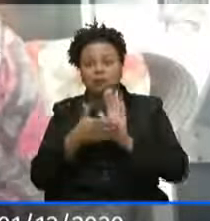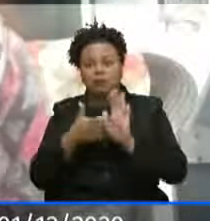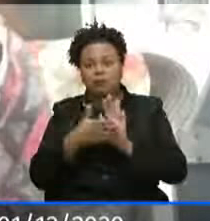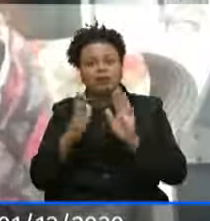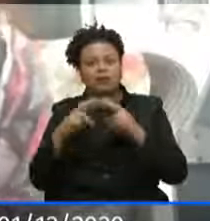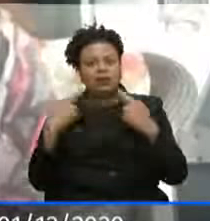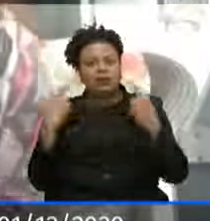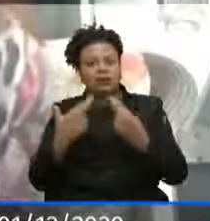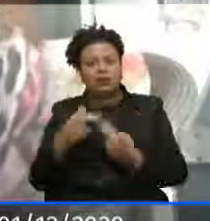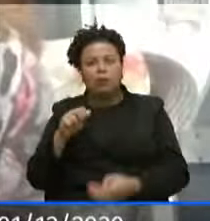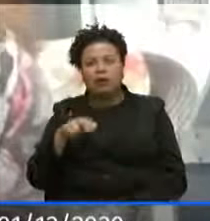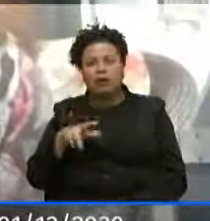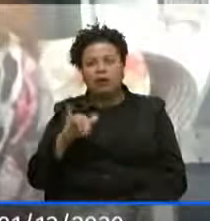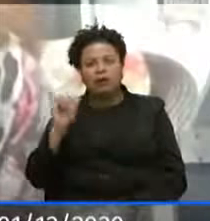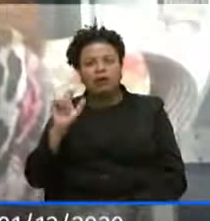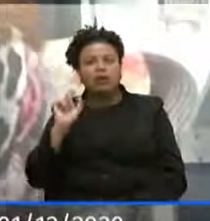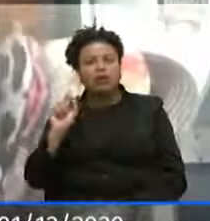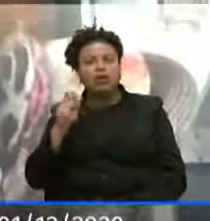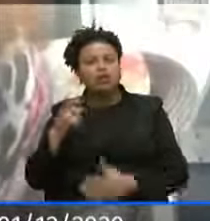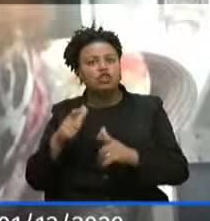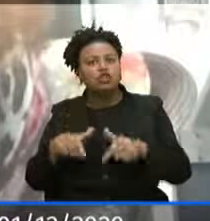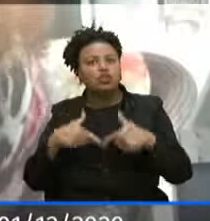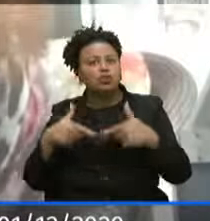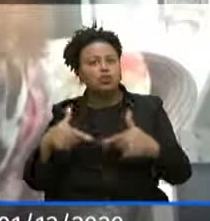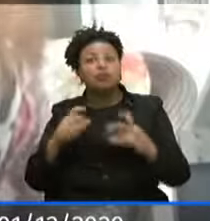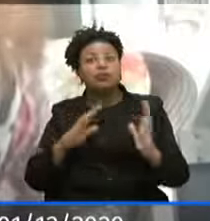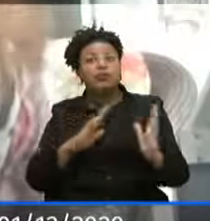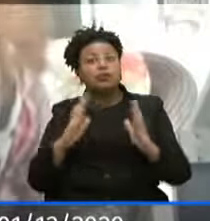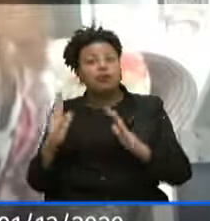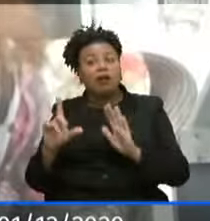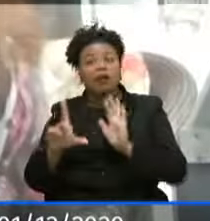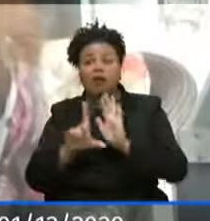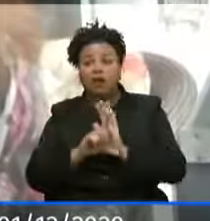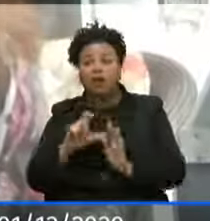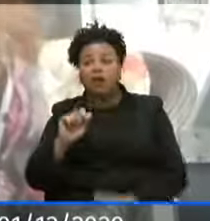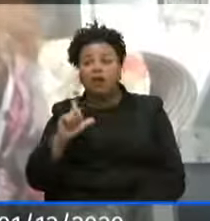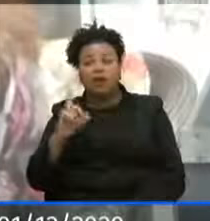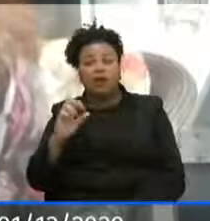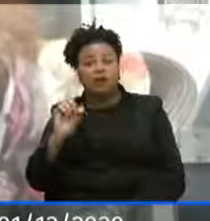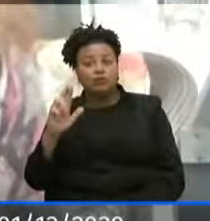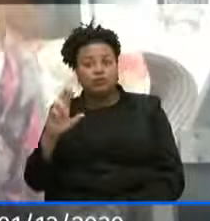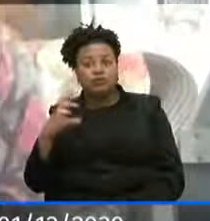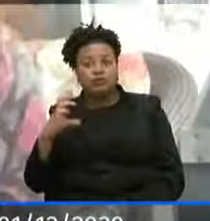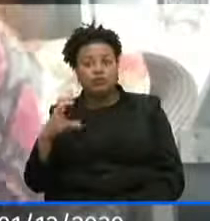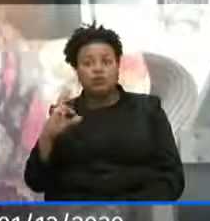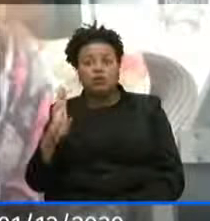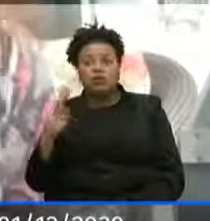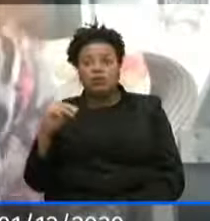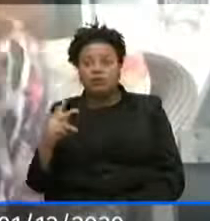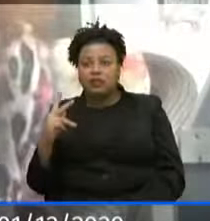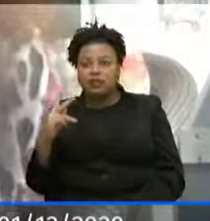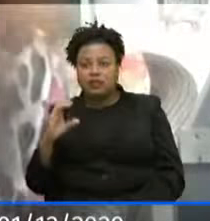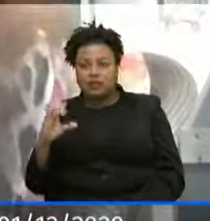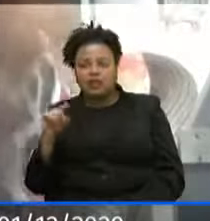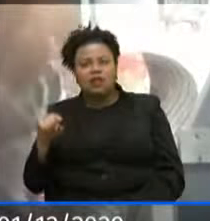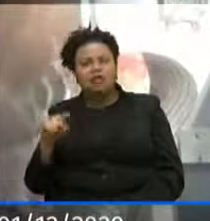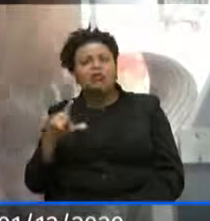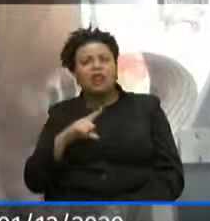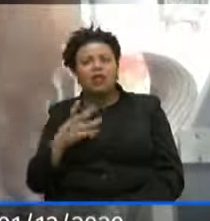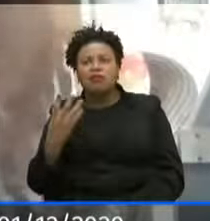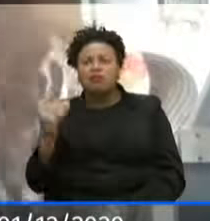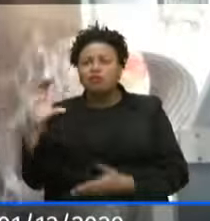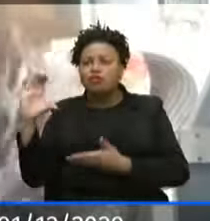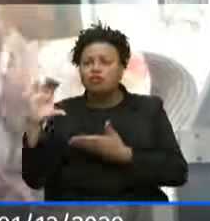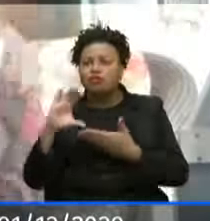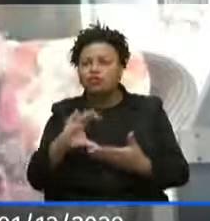reunião, Anny Ortiz, que a gente lute pela prorrogação da Aldir Blanc e novos recursos. Tem muito dinheiro para cá, muito,